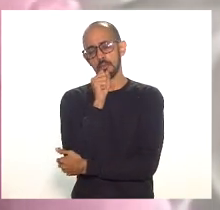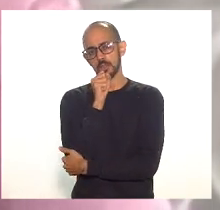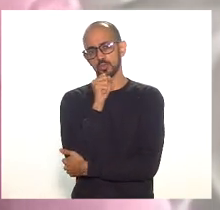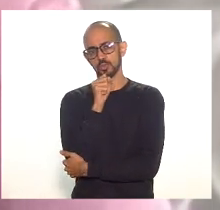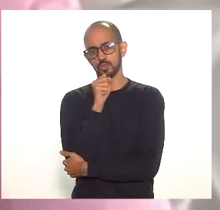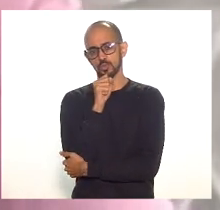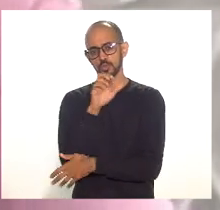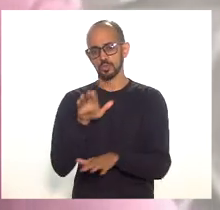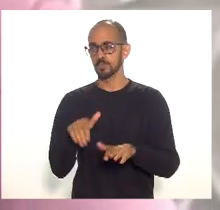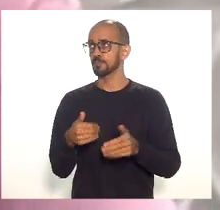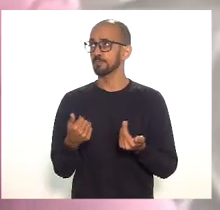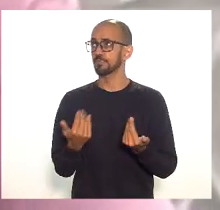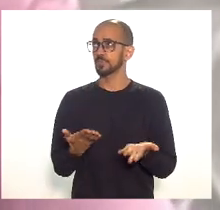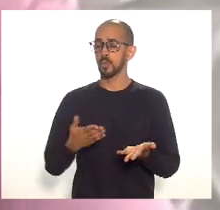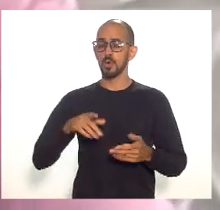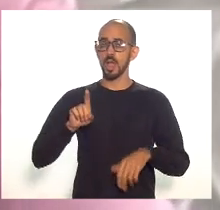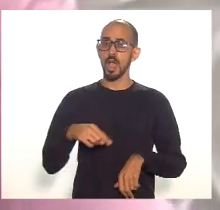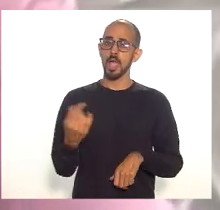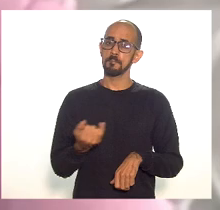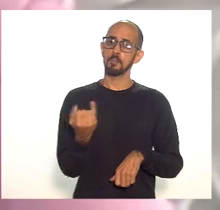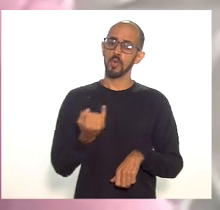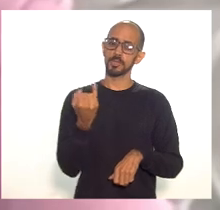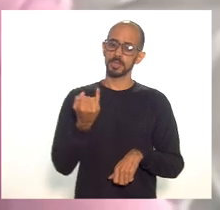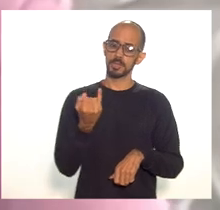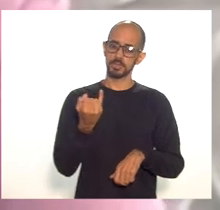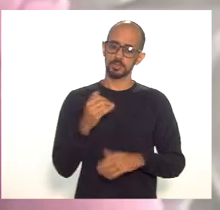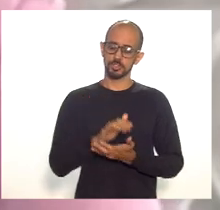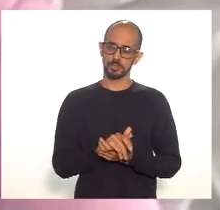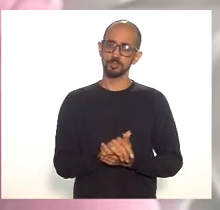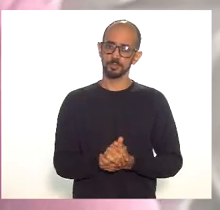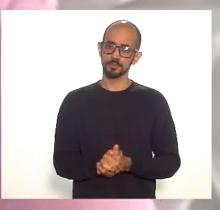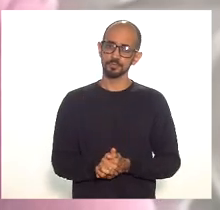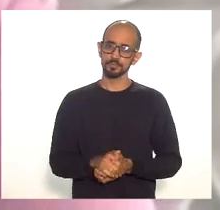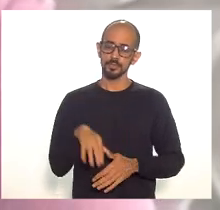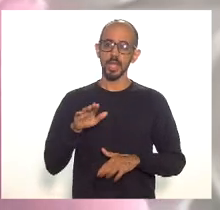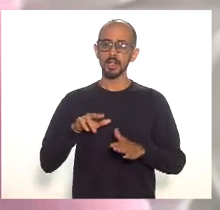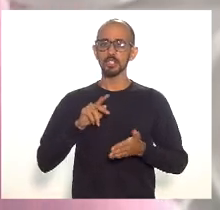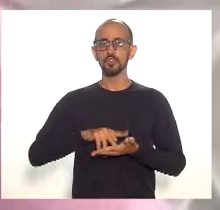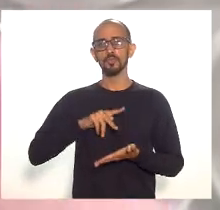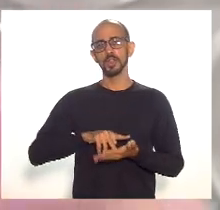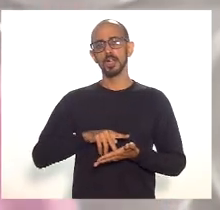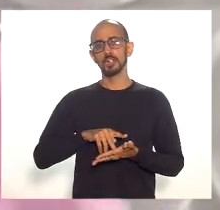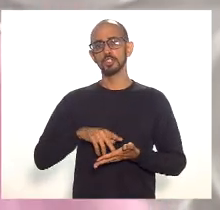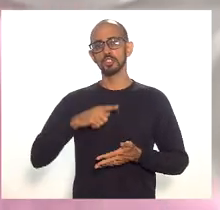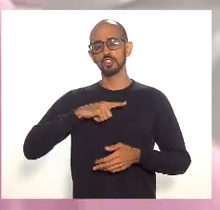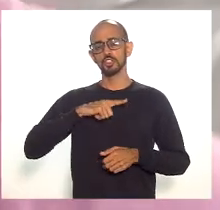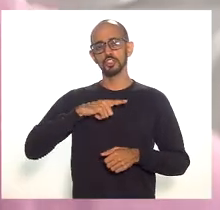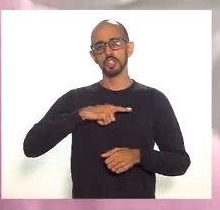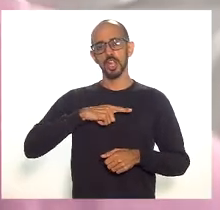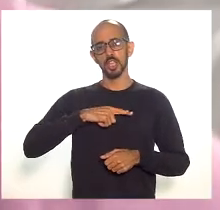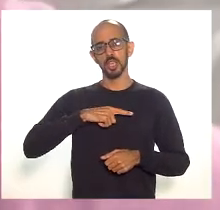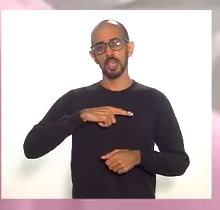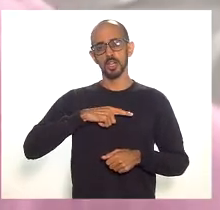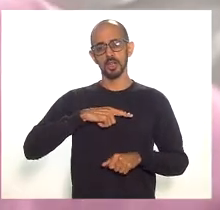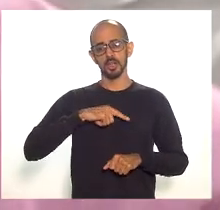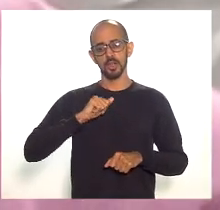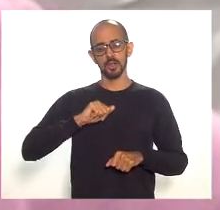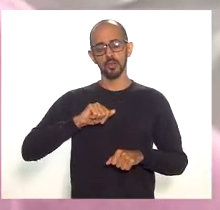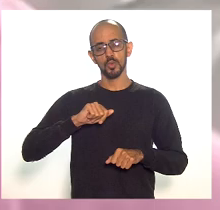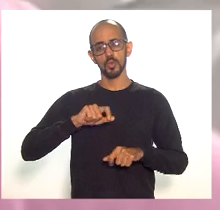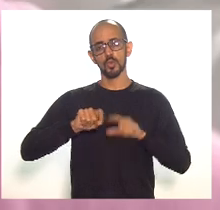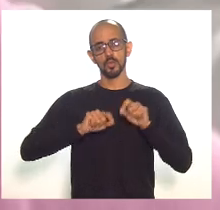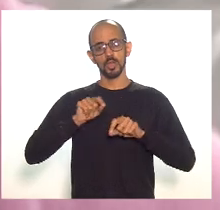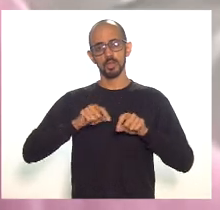é de vital importância para que a gente possa ter verdadeiramente uma posição que nos permita,